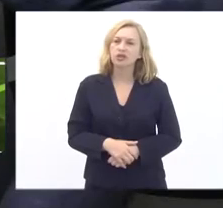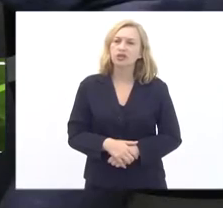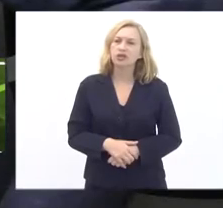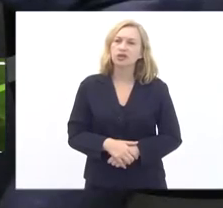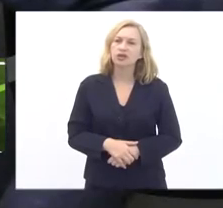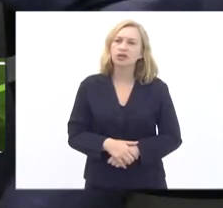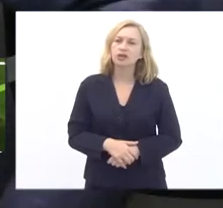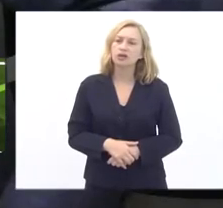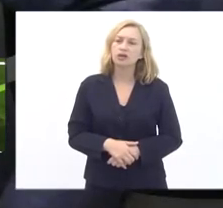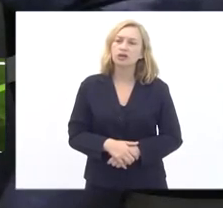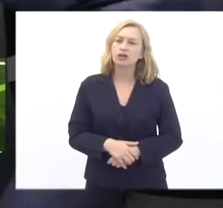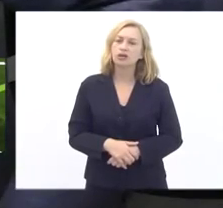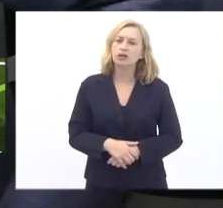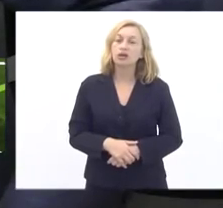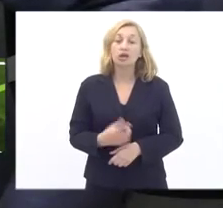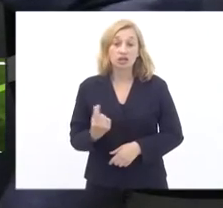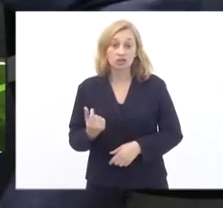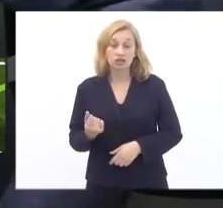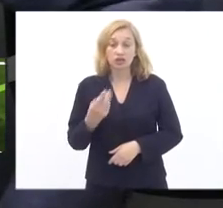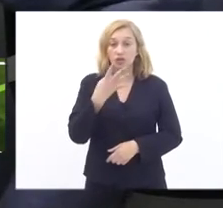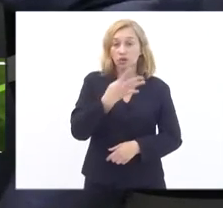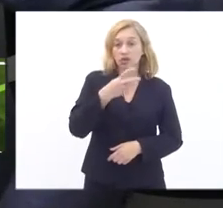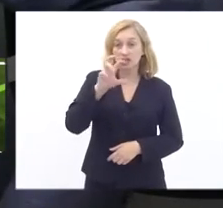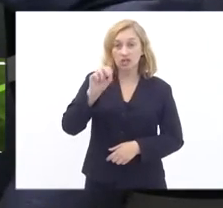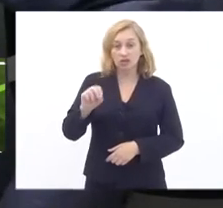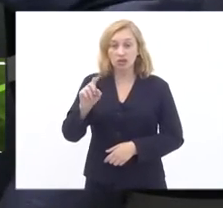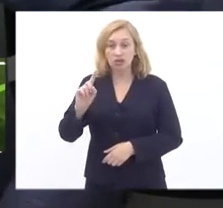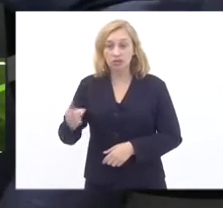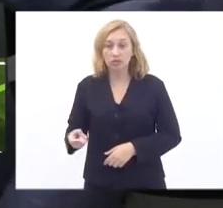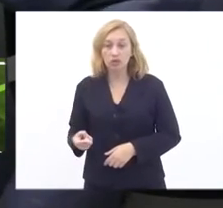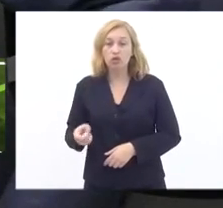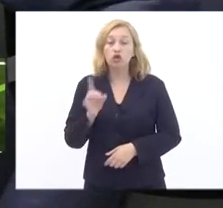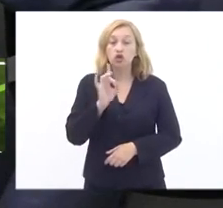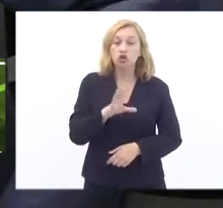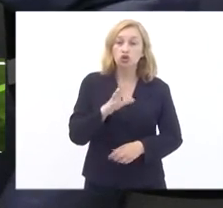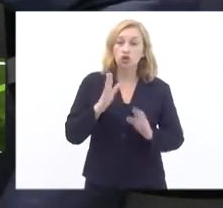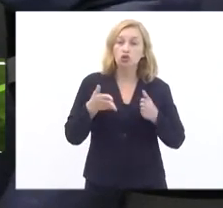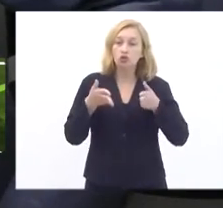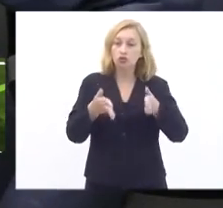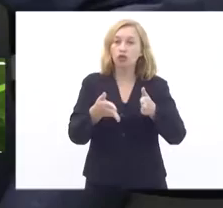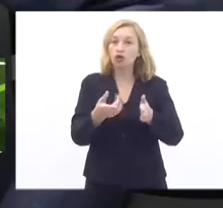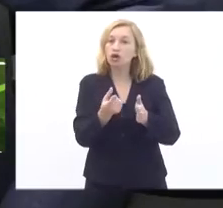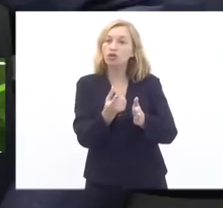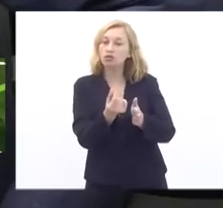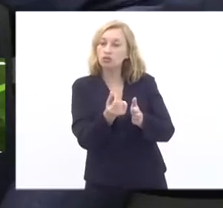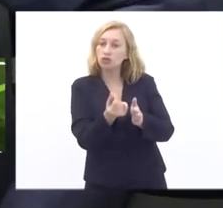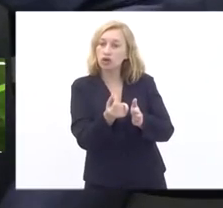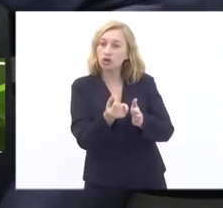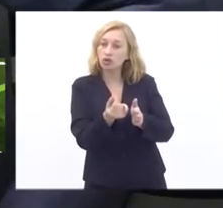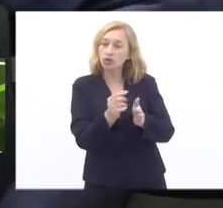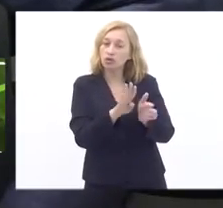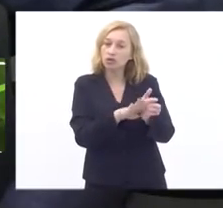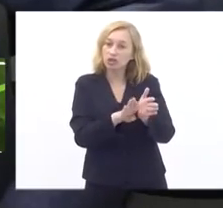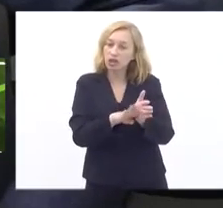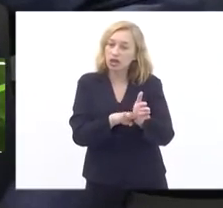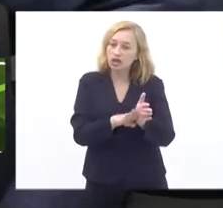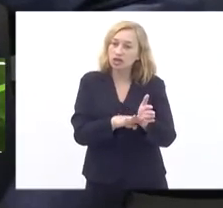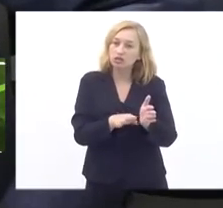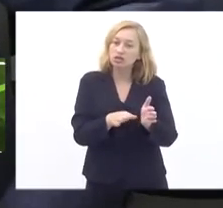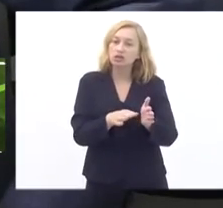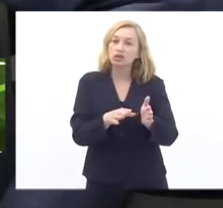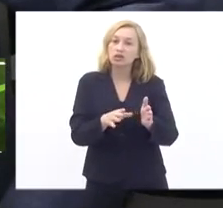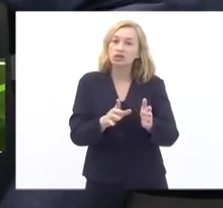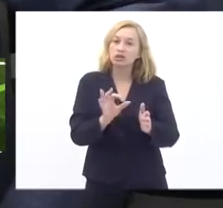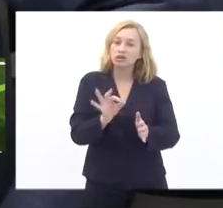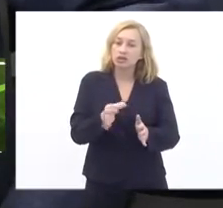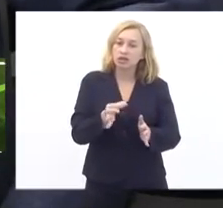no nosso último encontro, esse valor de 450 mil, ele reflete, em termos de custos, o que é o mínimo necessário para a operação.